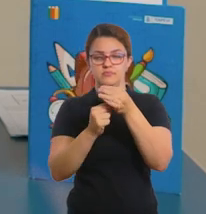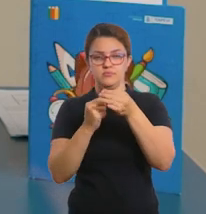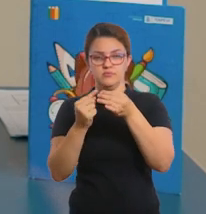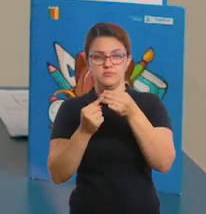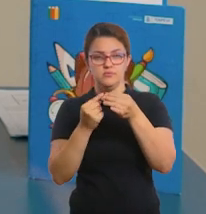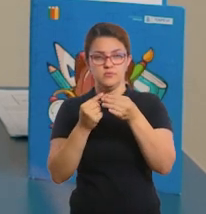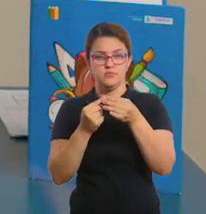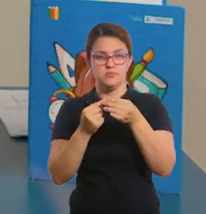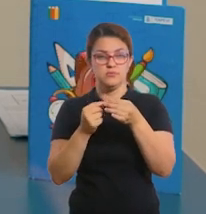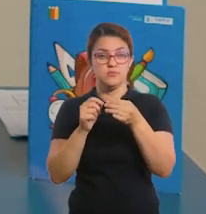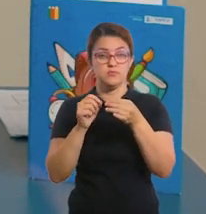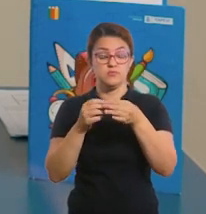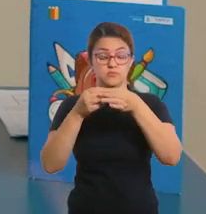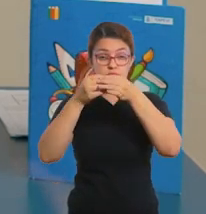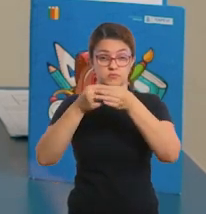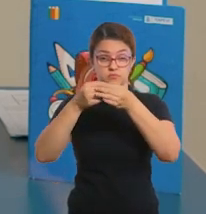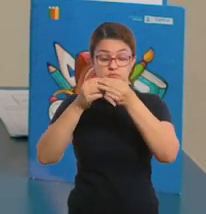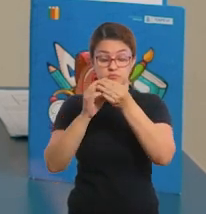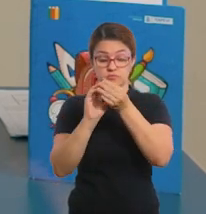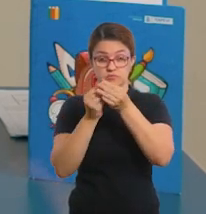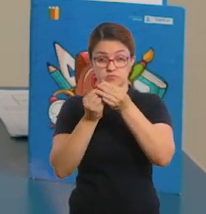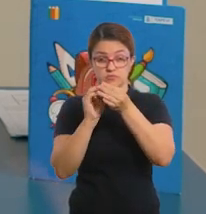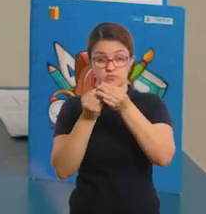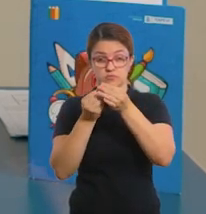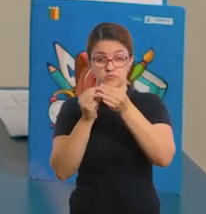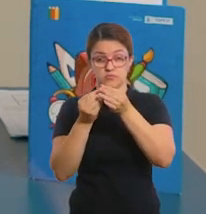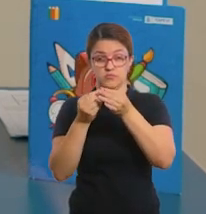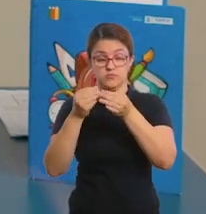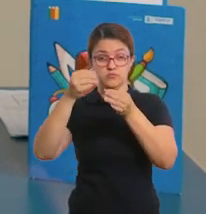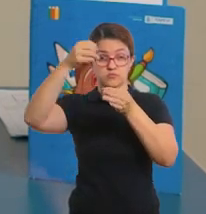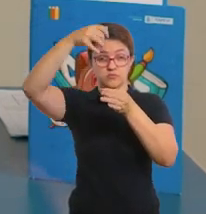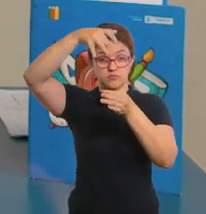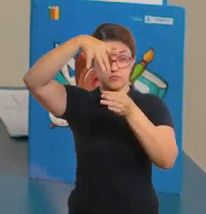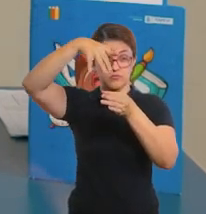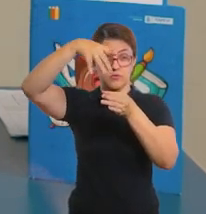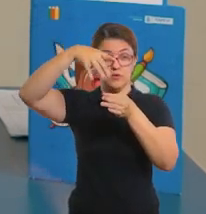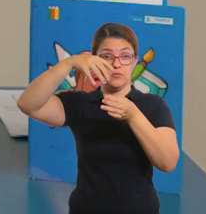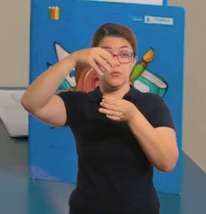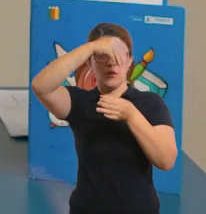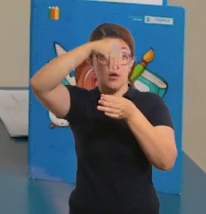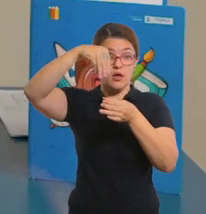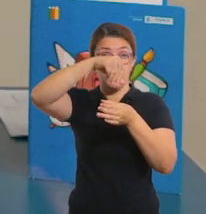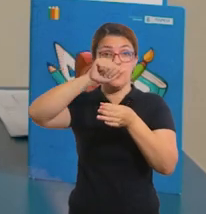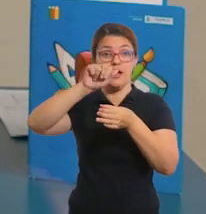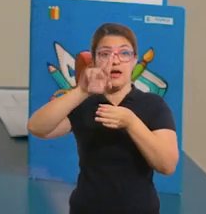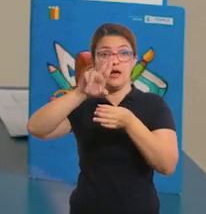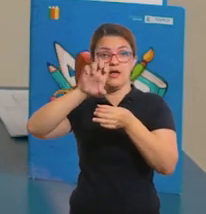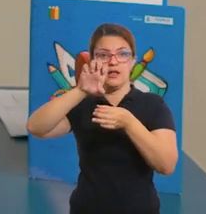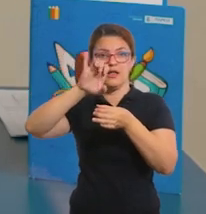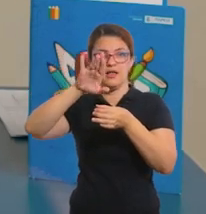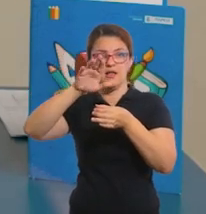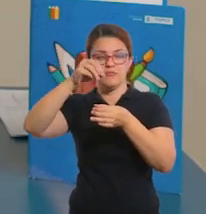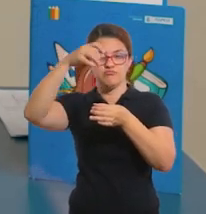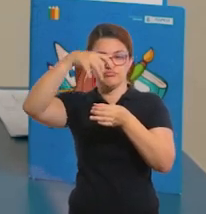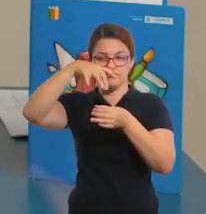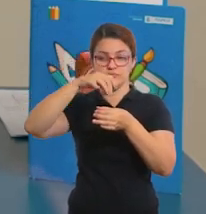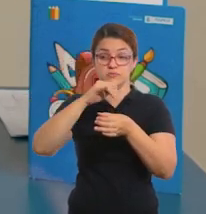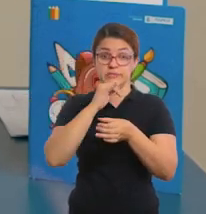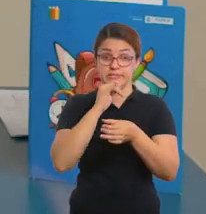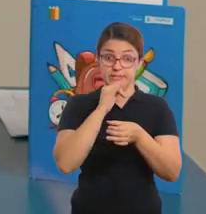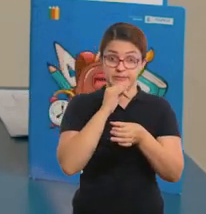servir como uma base pra não deixar a areia cair, tá bom? Que você estiver utilizando. O